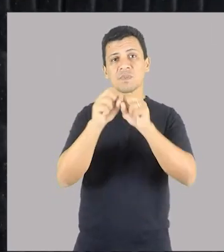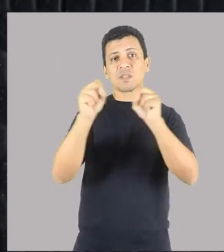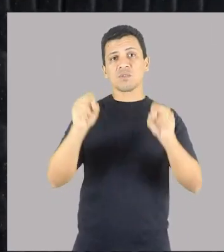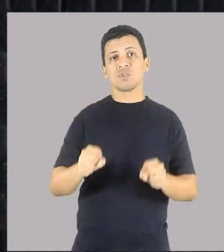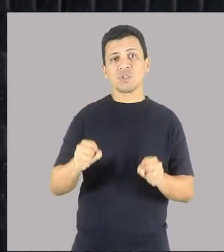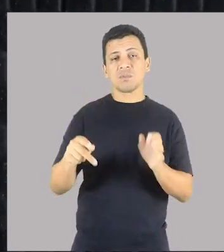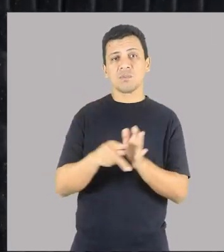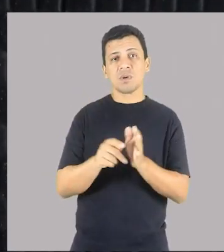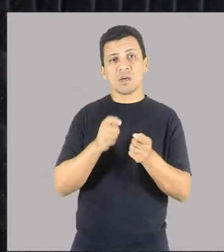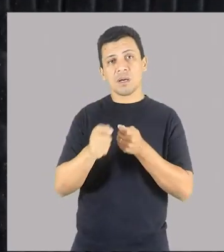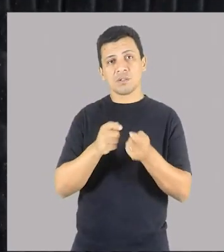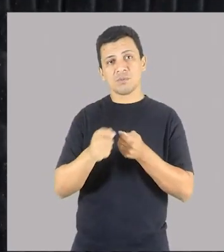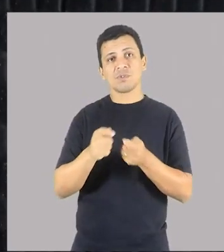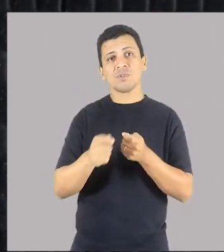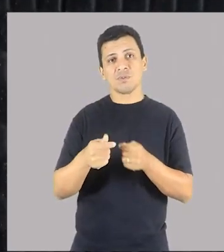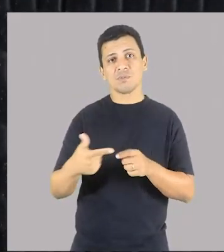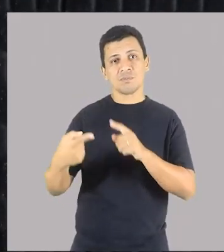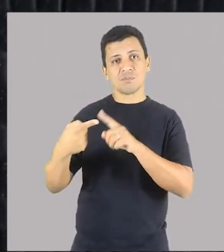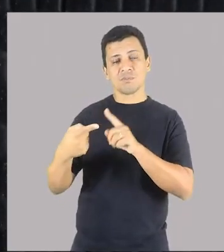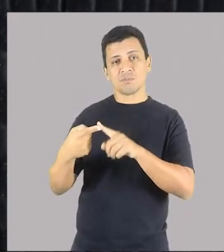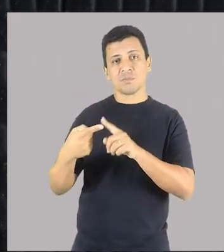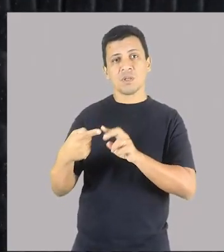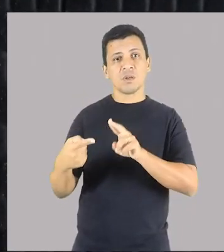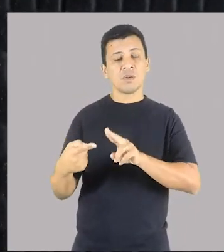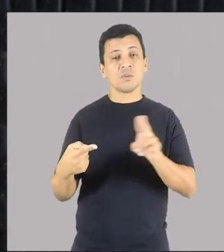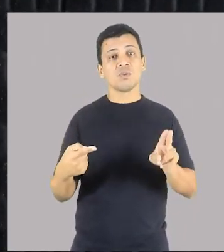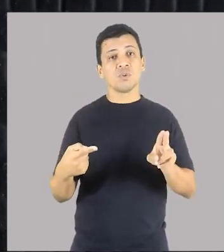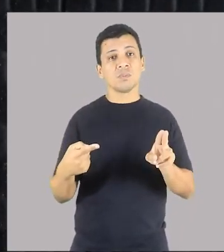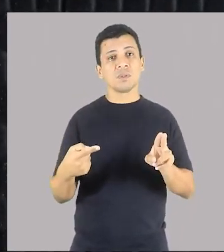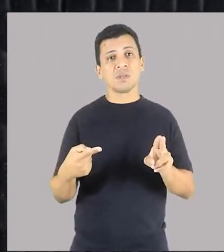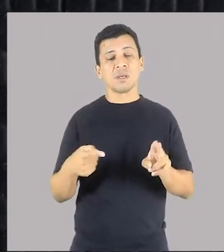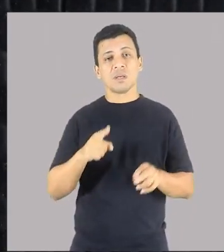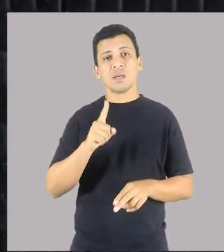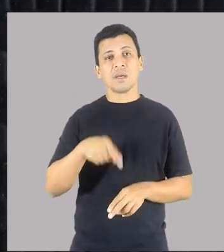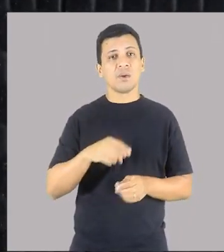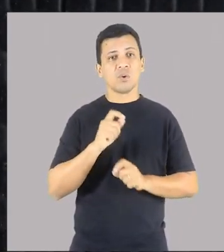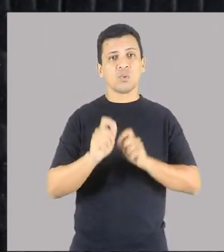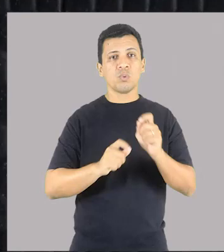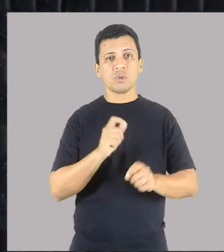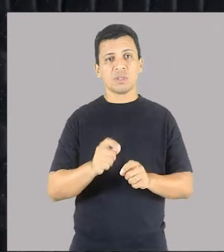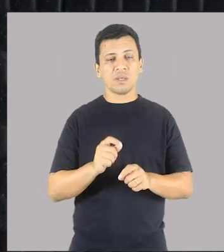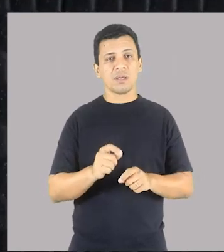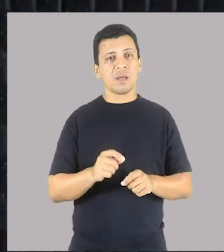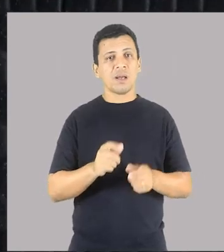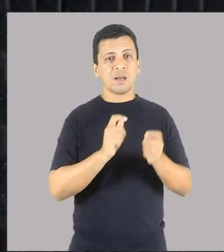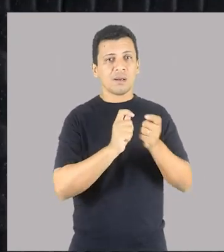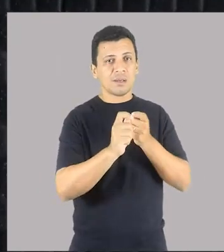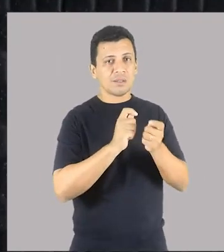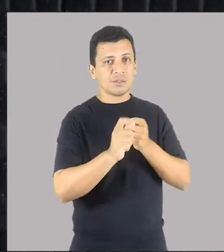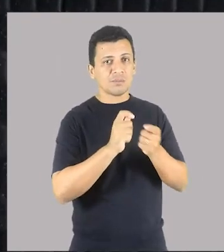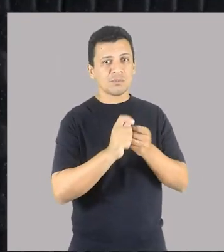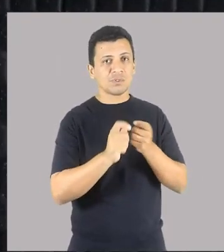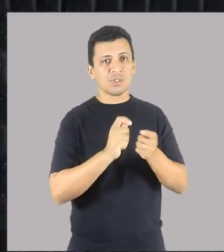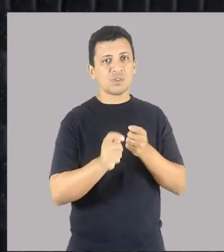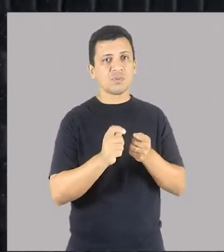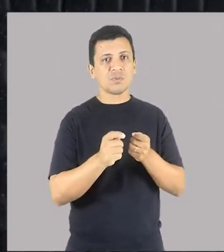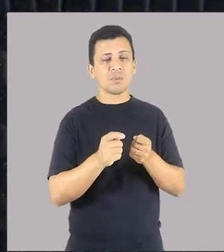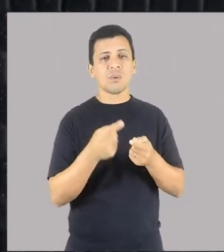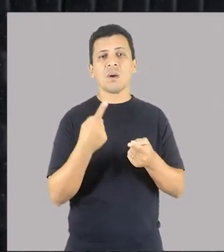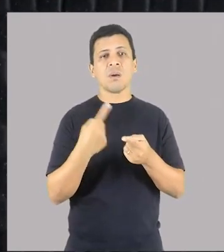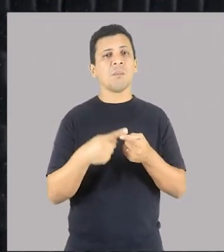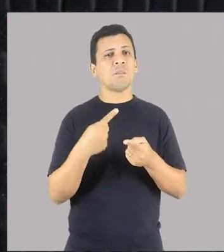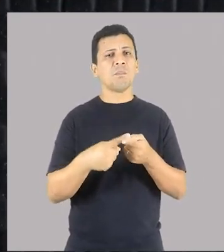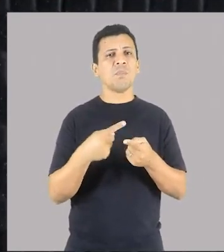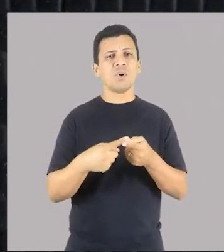sistema administrativo atuando. O nome desse sistema é contencioso administrativo. Por que